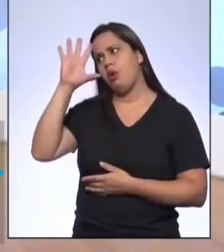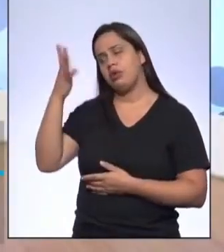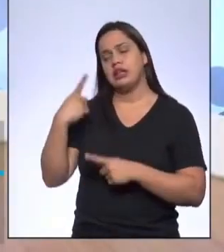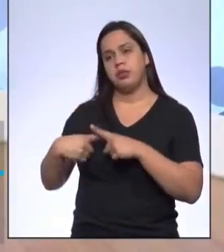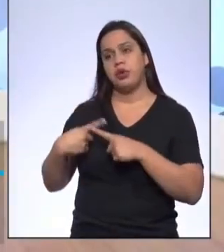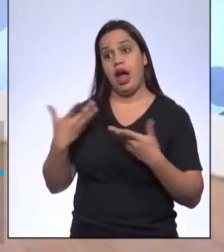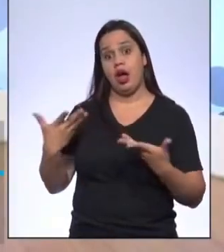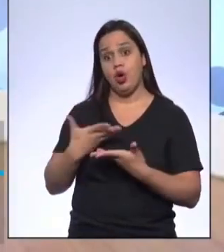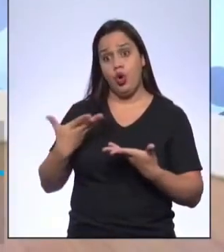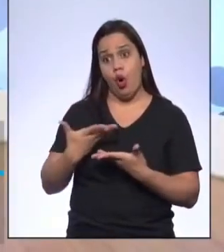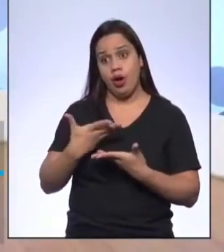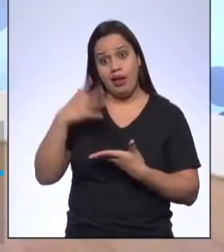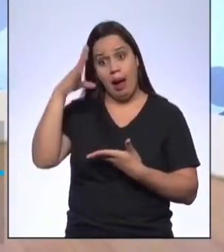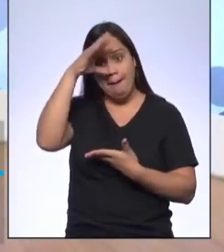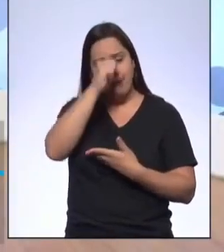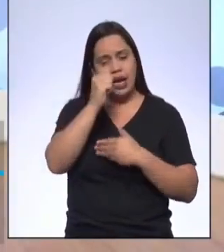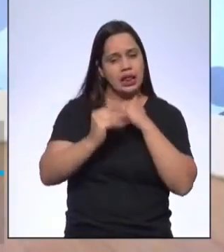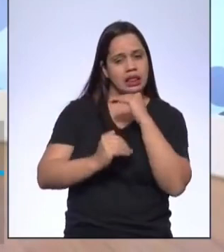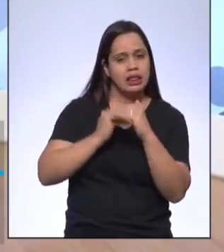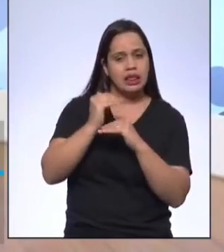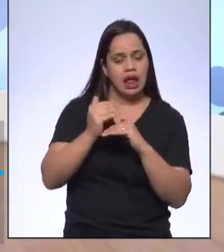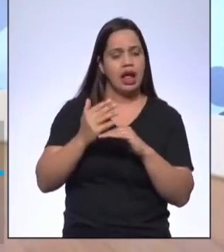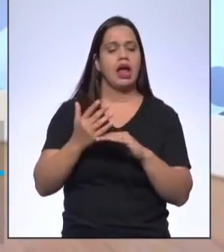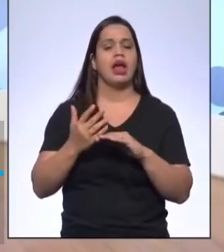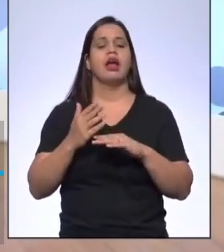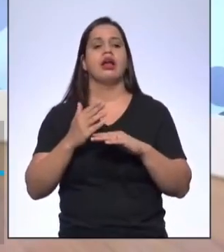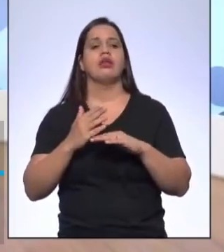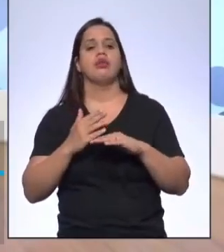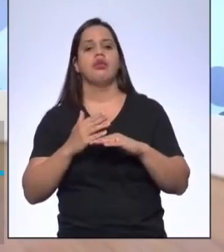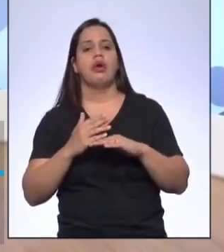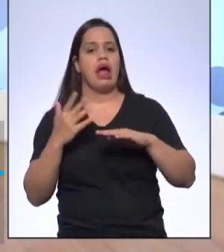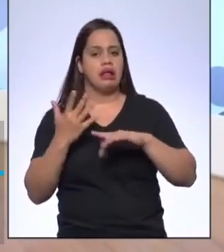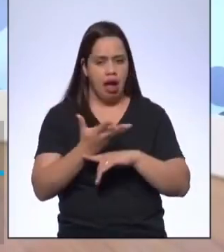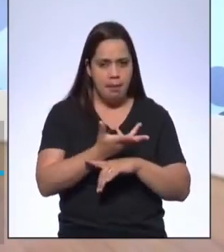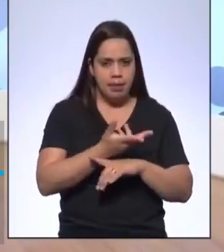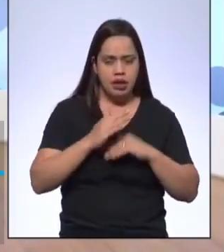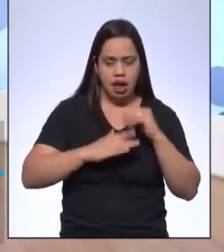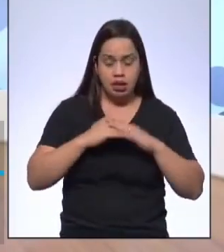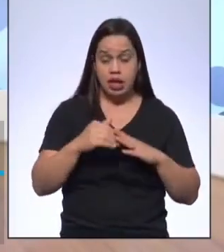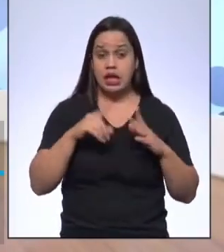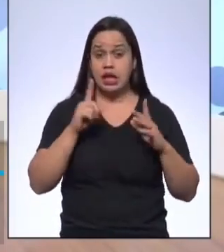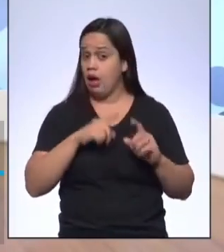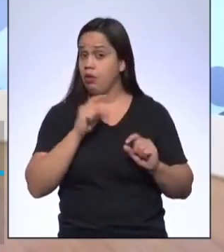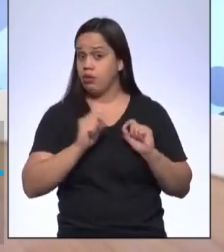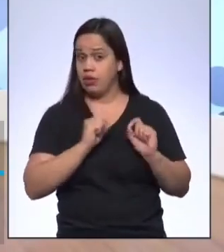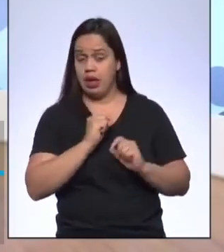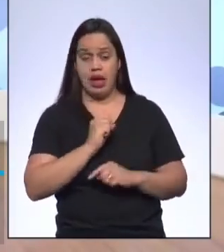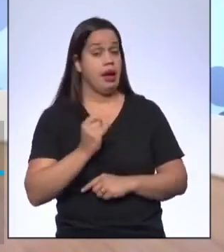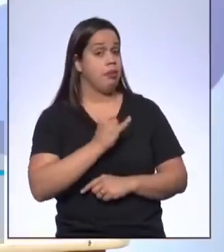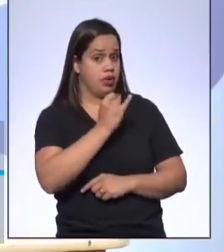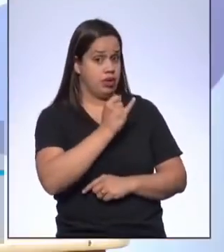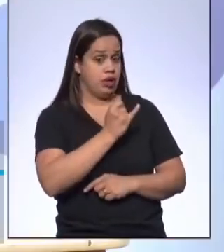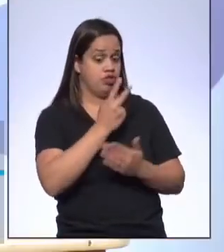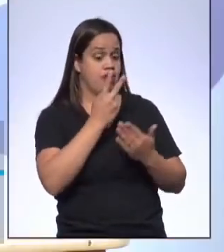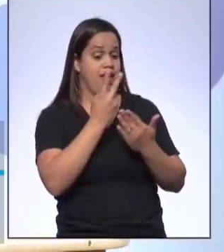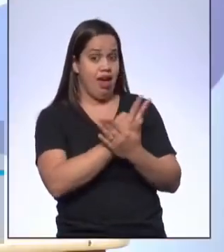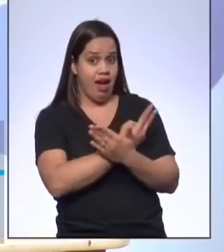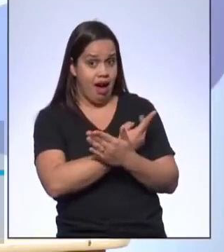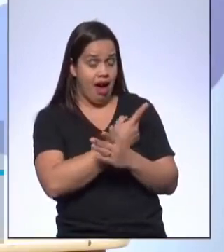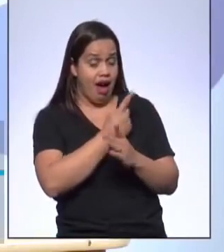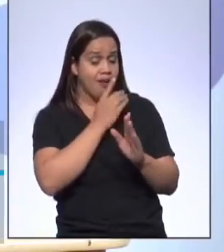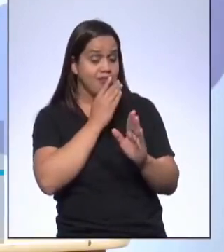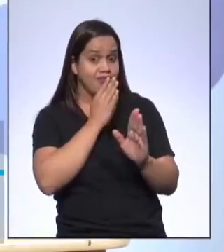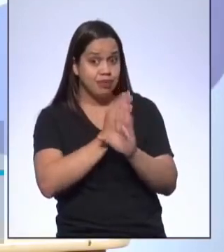habilidade, né? Isso, e eu acho que é importante a ideia do erro, que é o que a gente tem comentado sobre isso, a ideia do errar, identificar